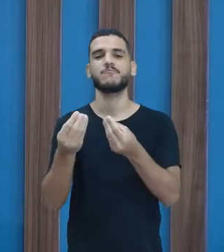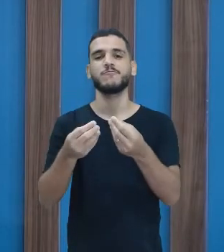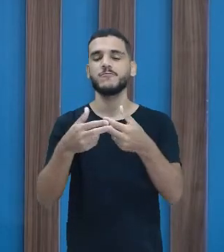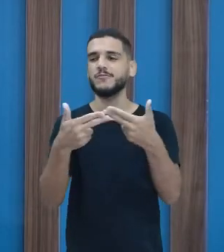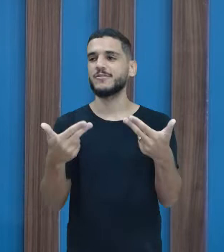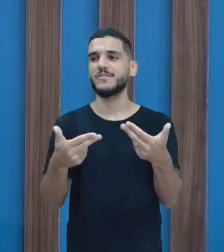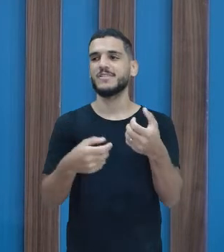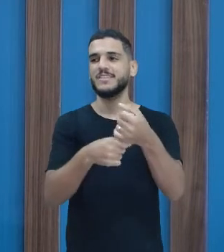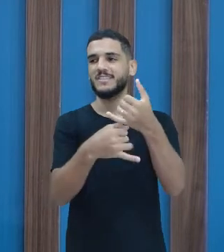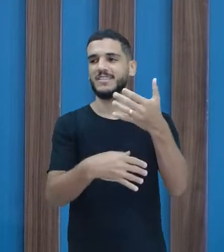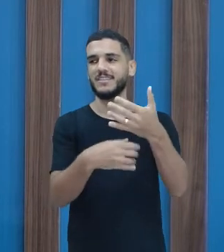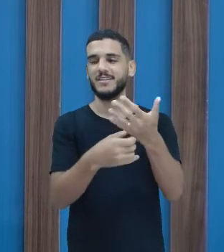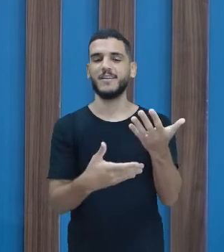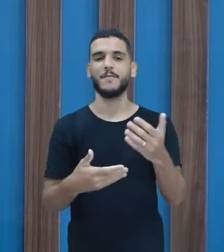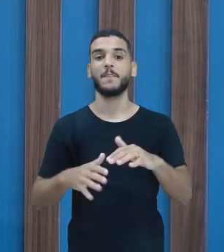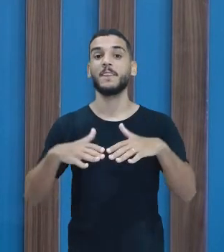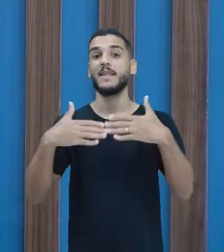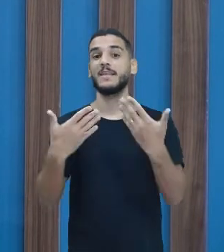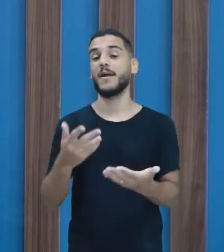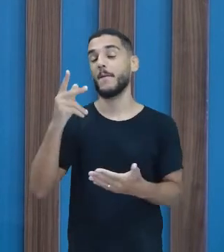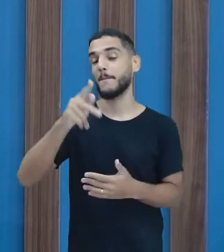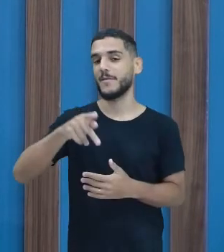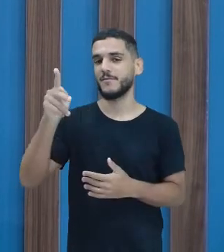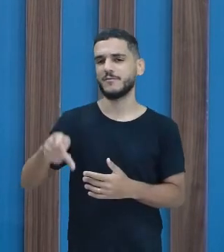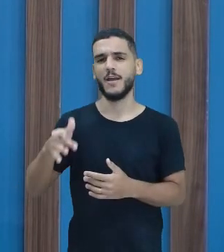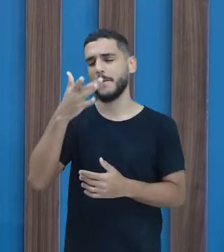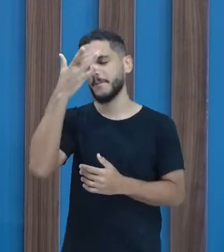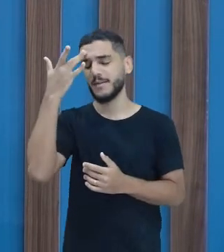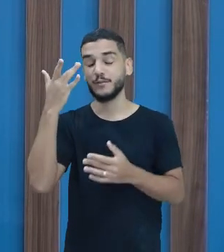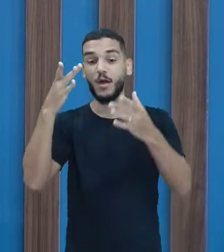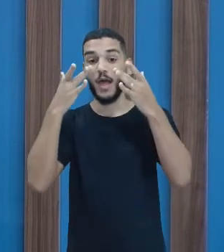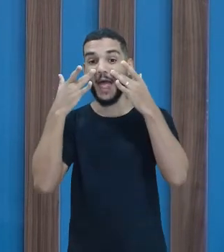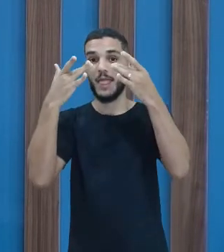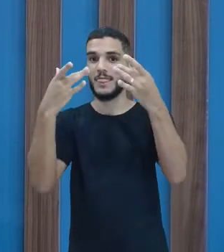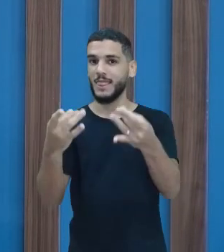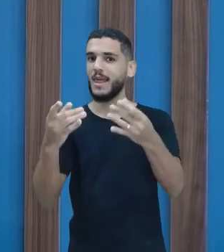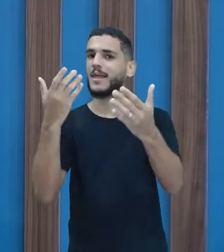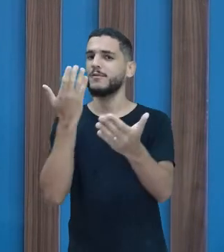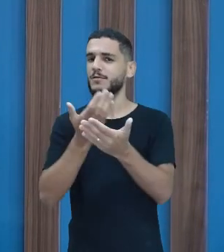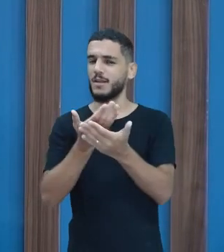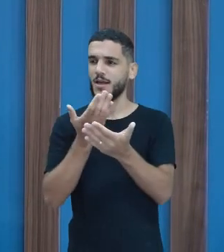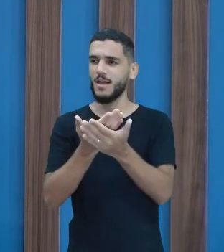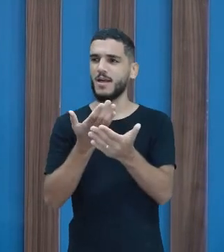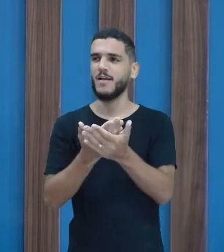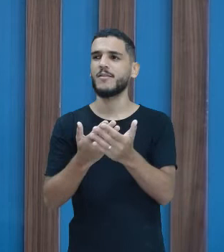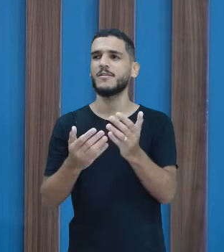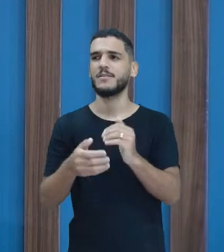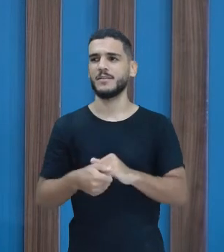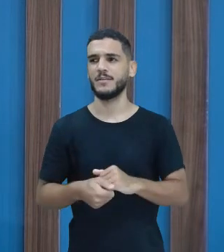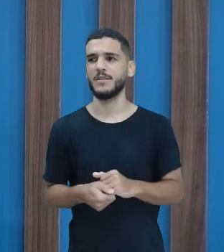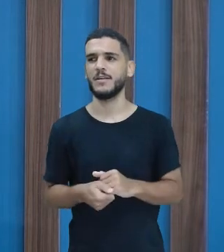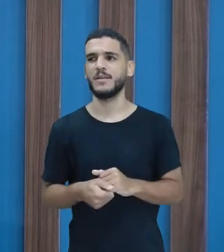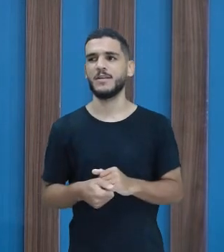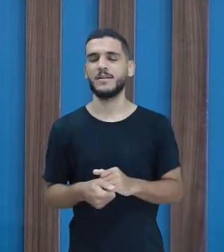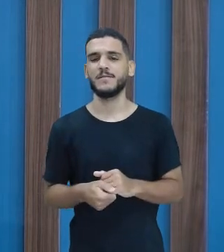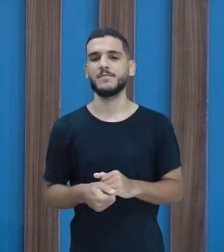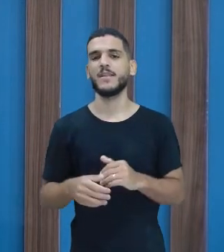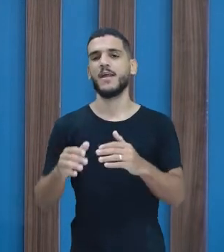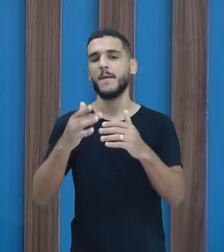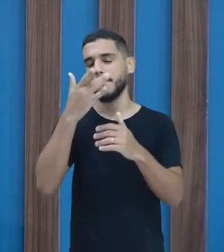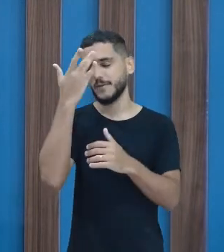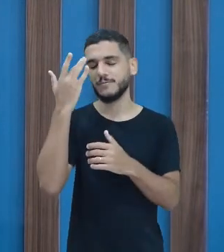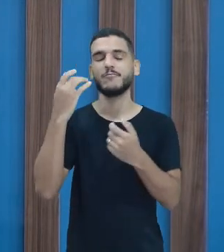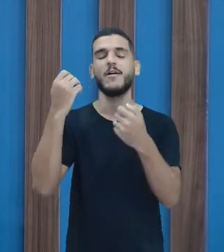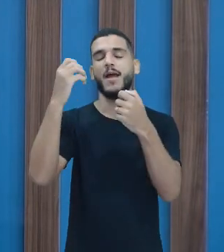então, professora Verônica, está todo mundo aqui atento, não é? À sua aula. Todo mundo quer aprender sobre coleta